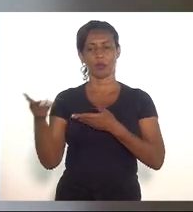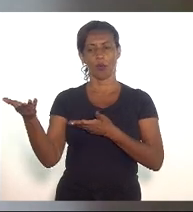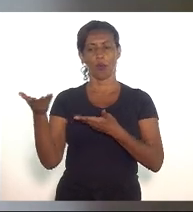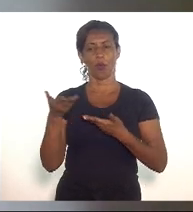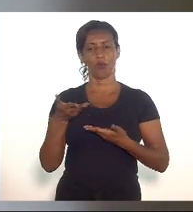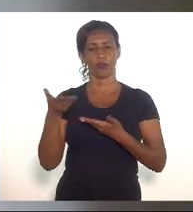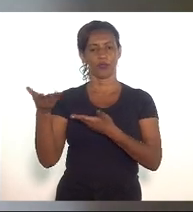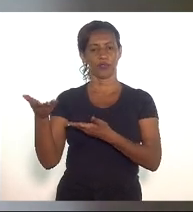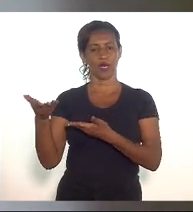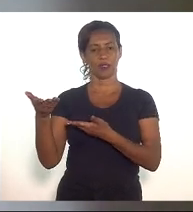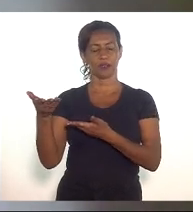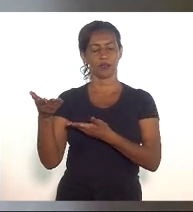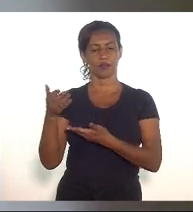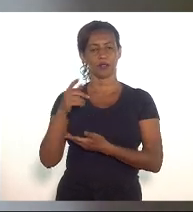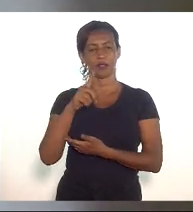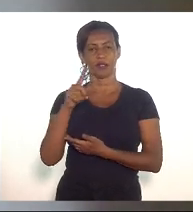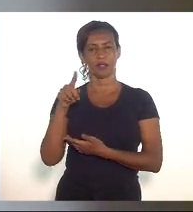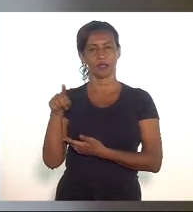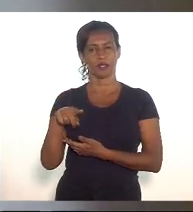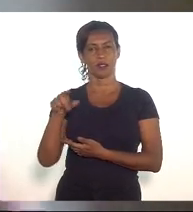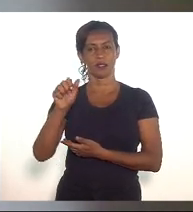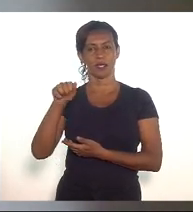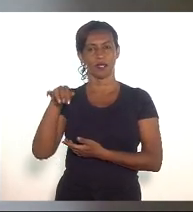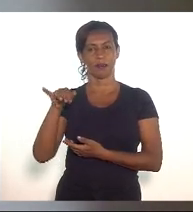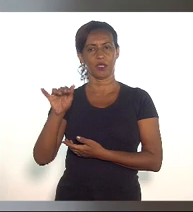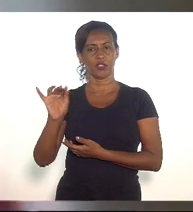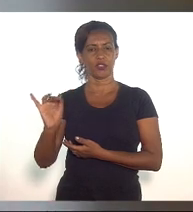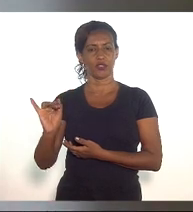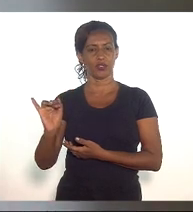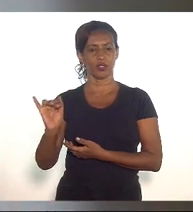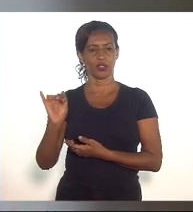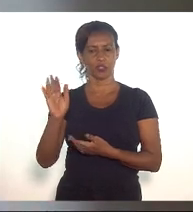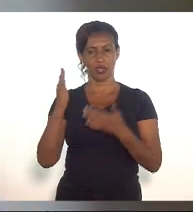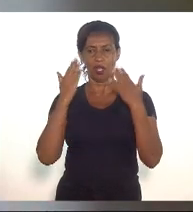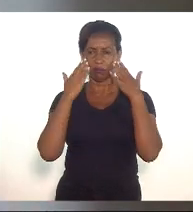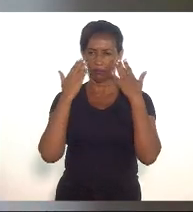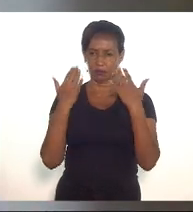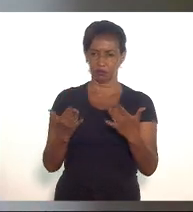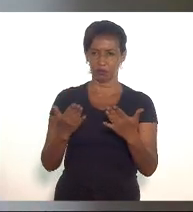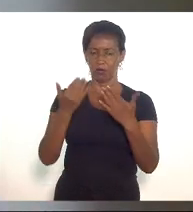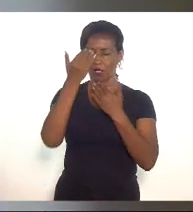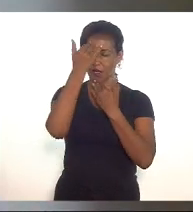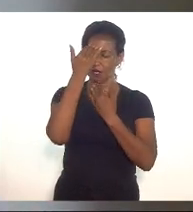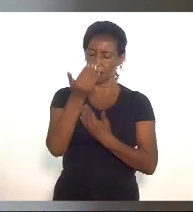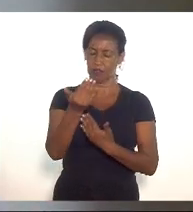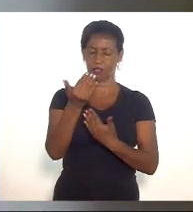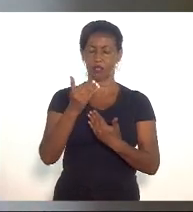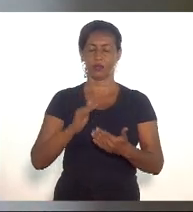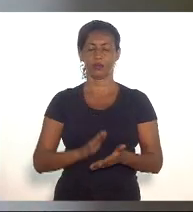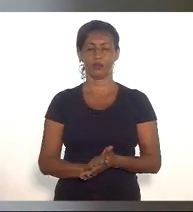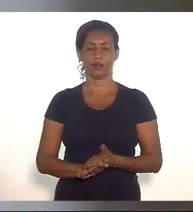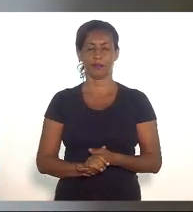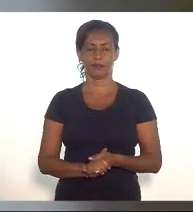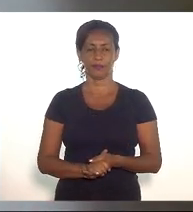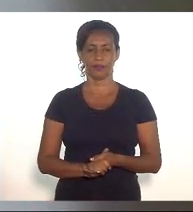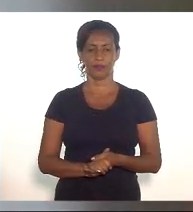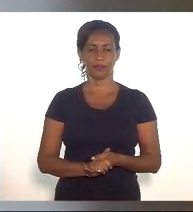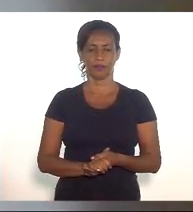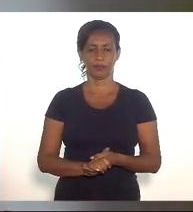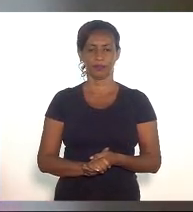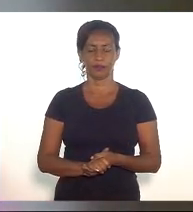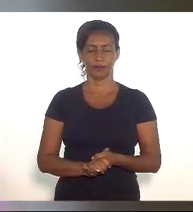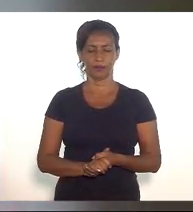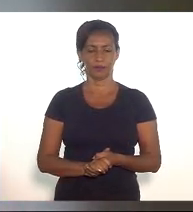secretário Zamit, cuja presença e exposição agradeço e